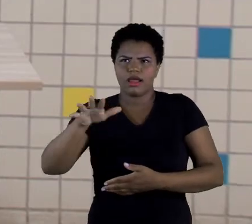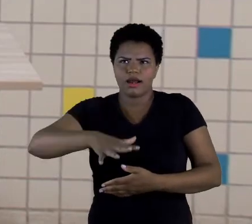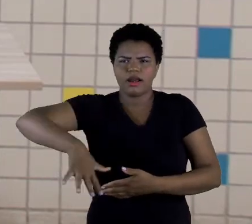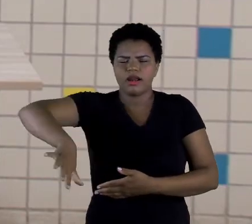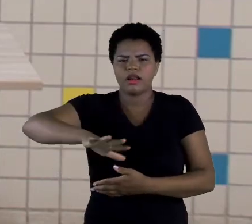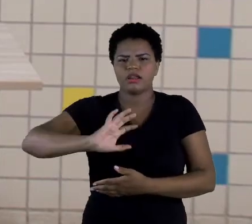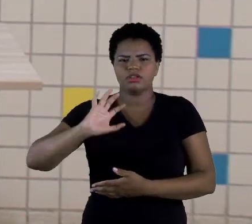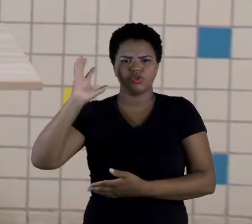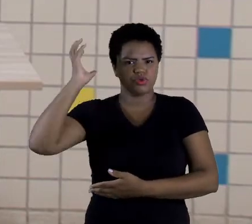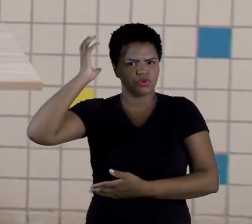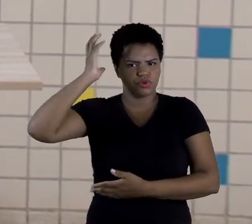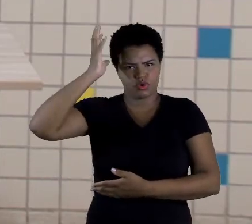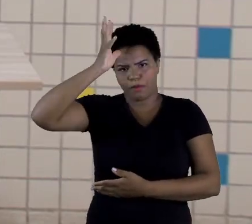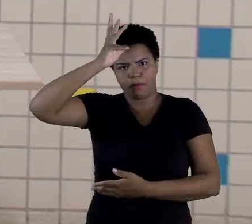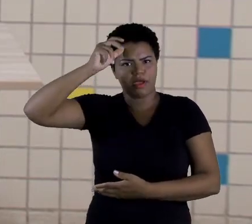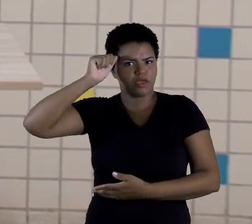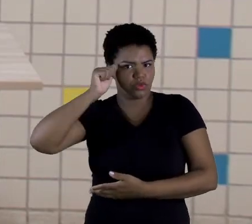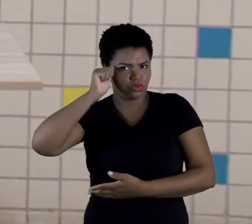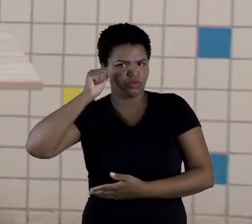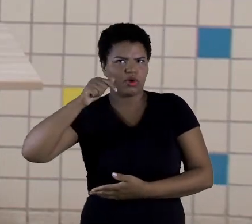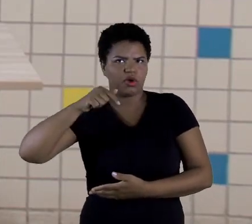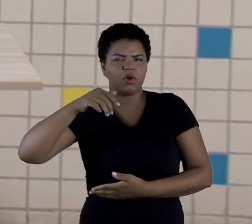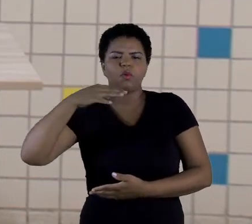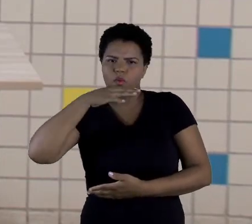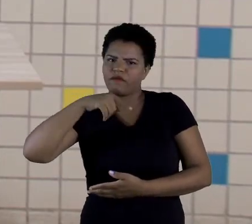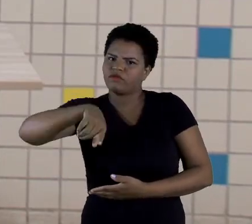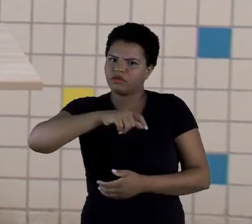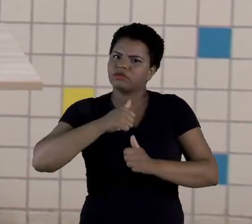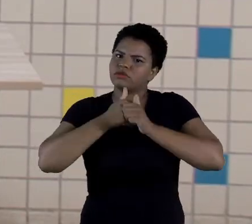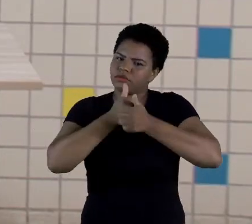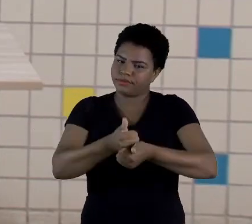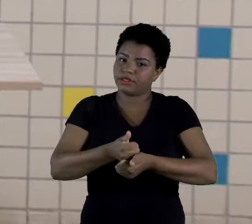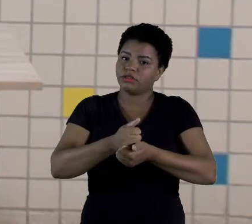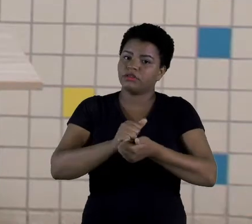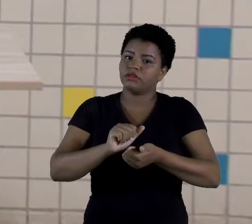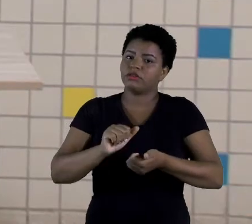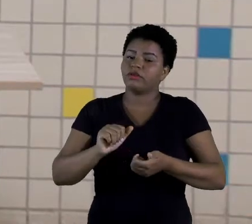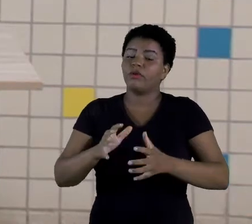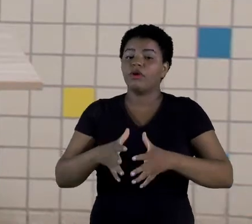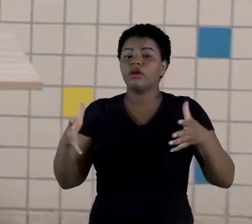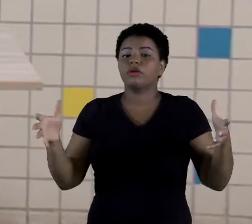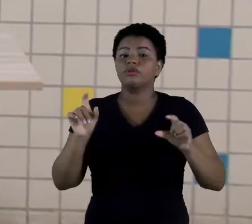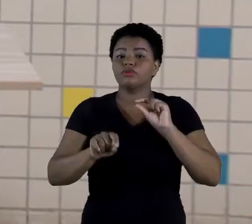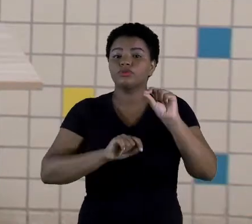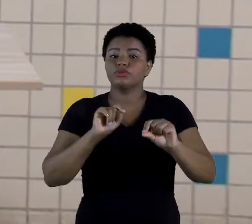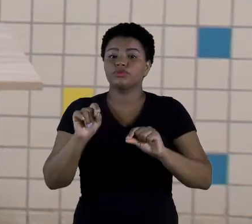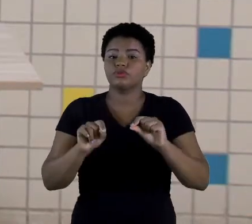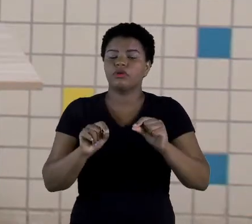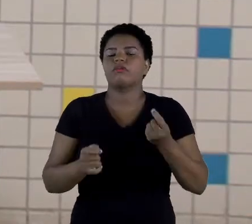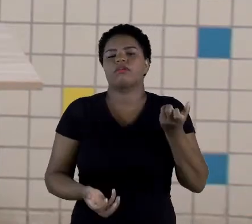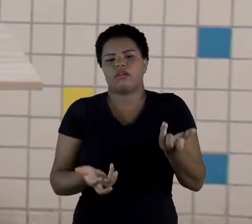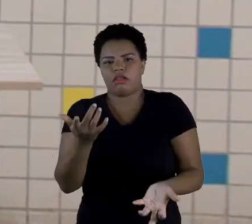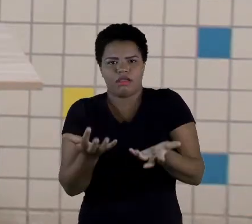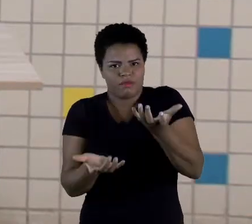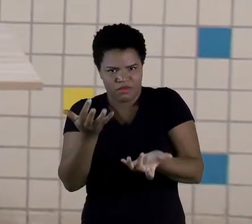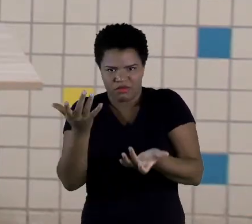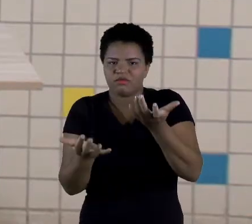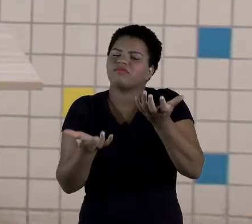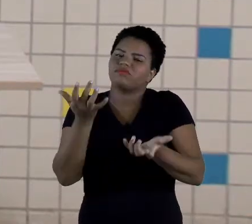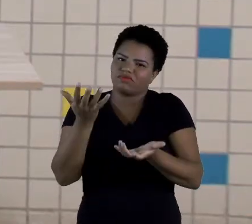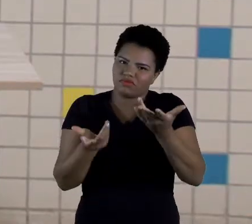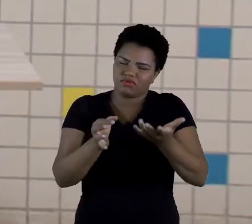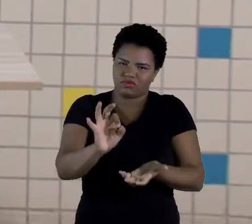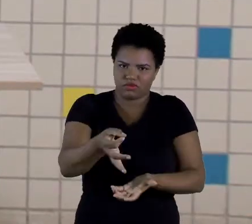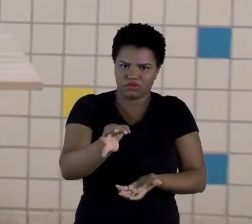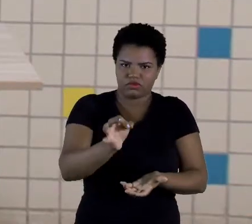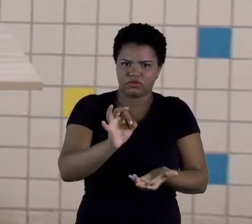certeza acompanharam, né? Um grande o quê? Grandes queimadas, não foi mesmo? E qual